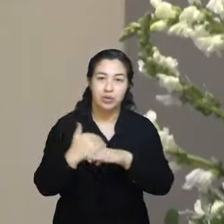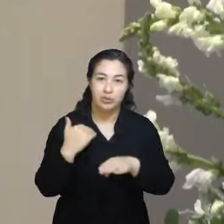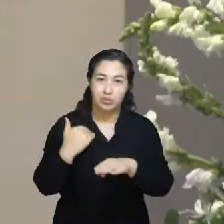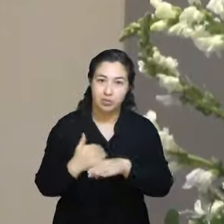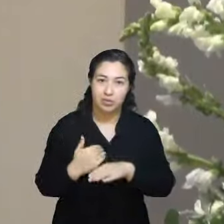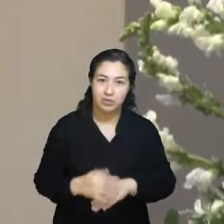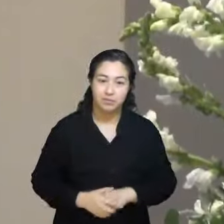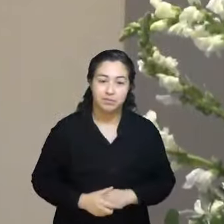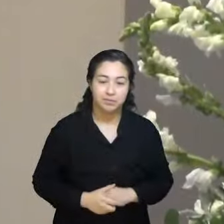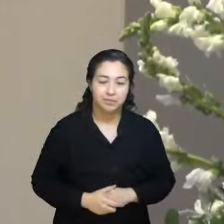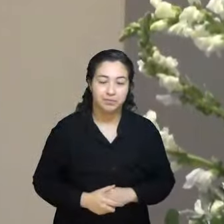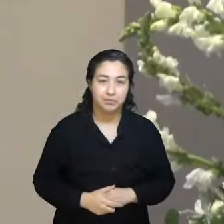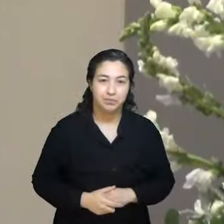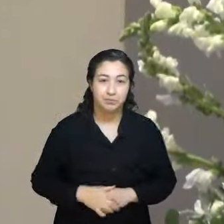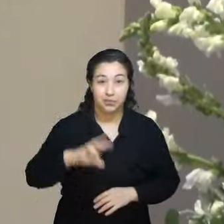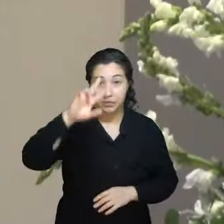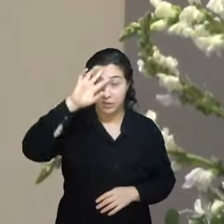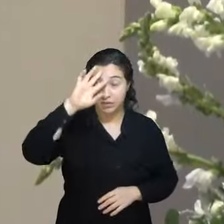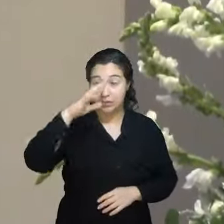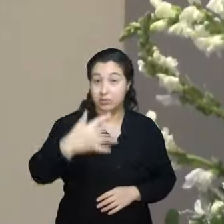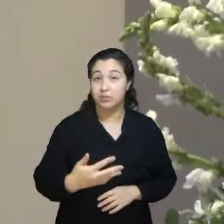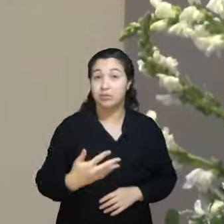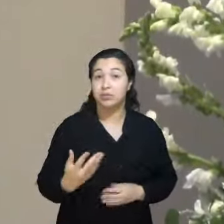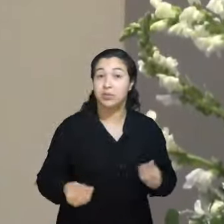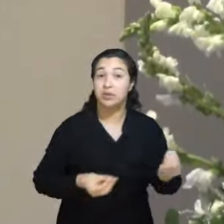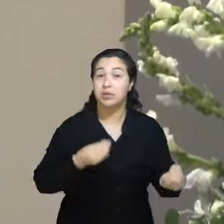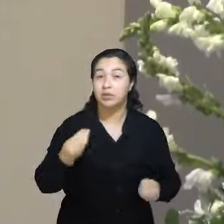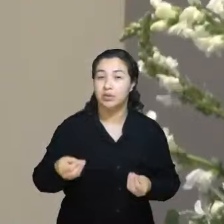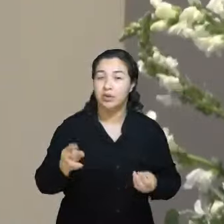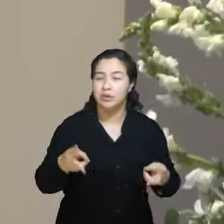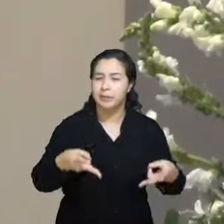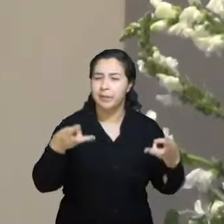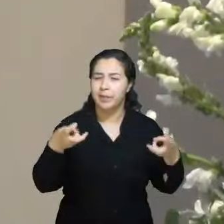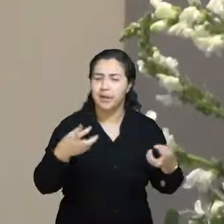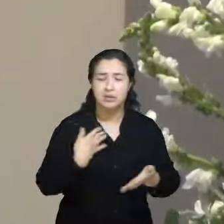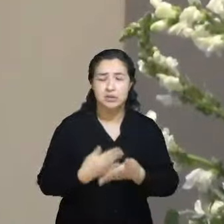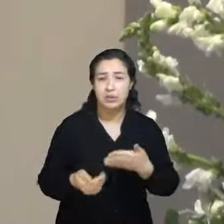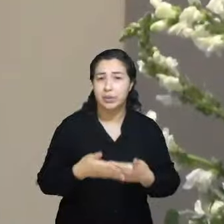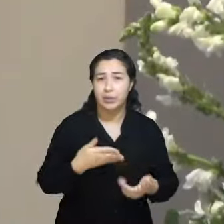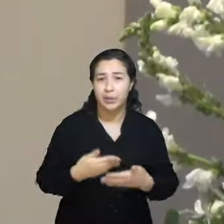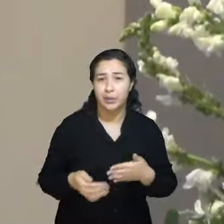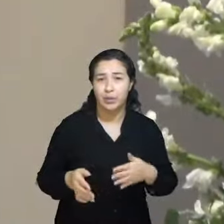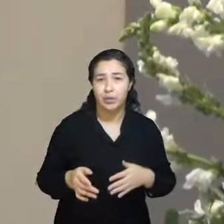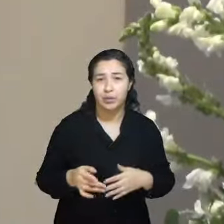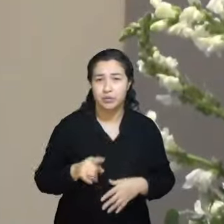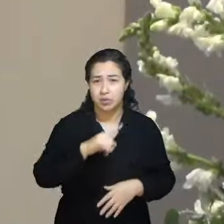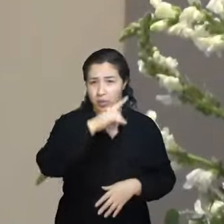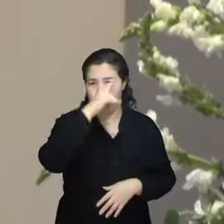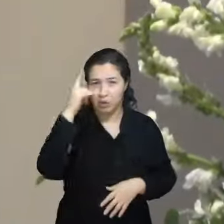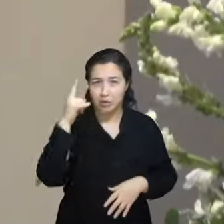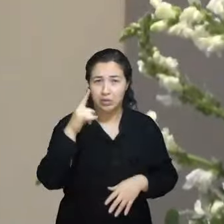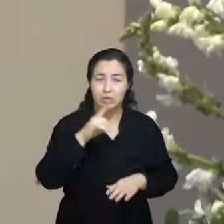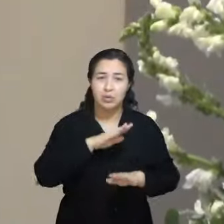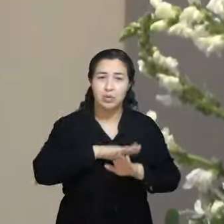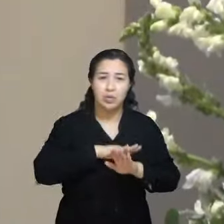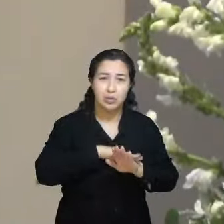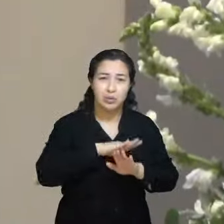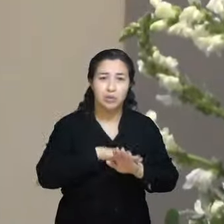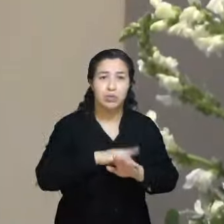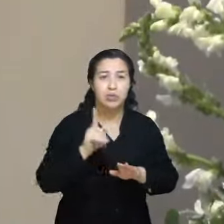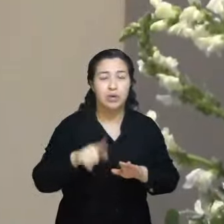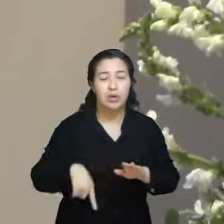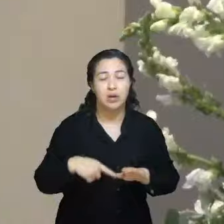fraterna o resultado advindo das urnas Independente de ideologias foi fruto de escolhas